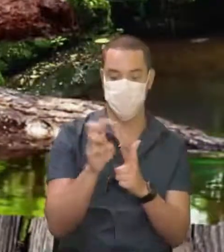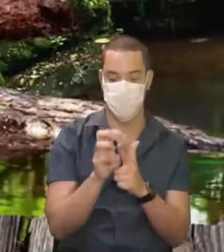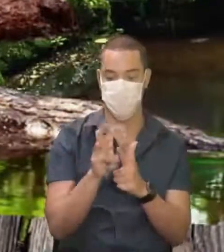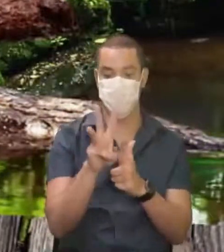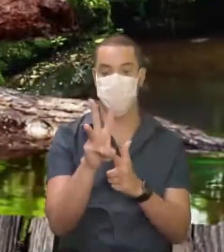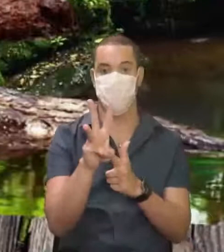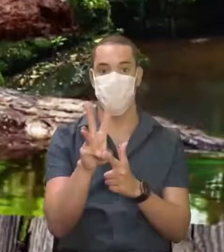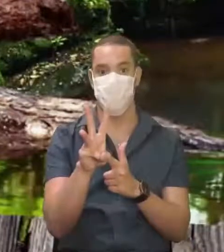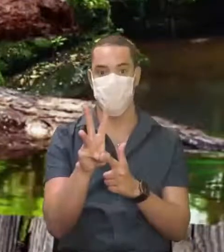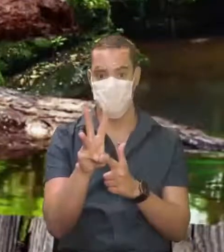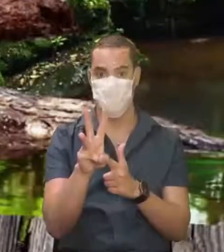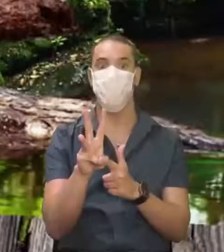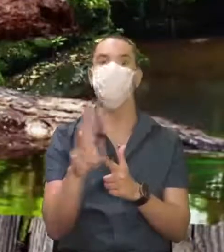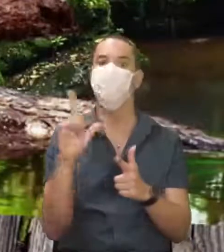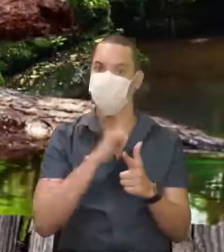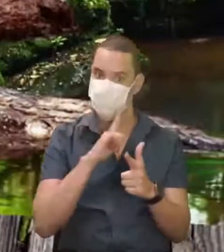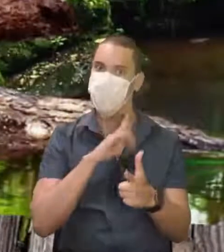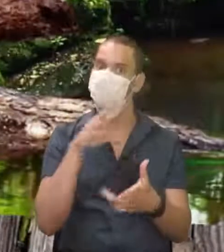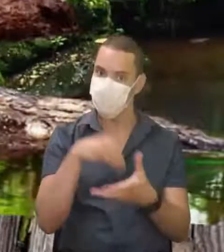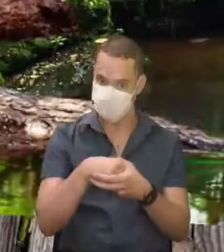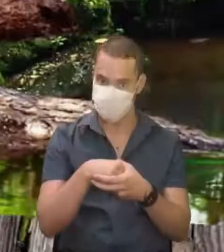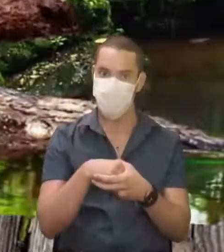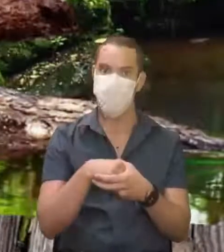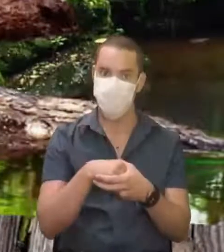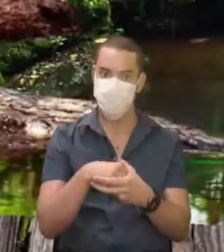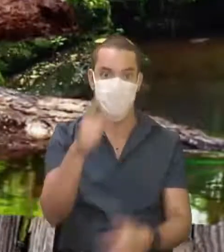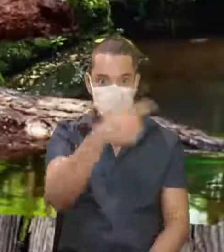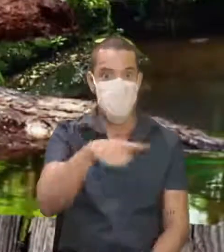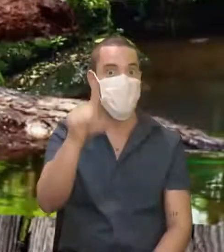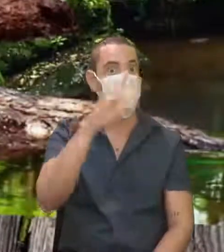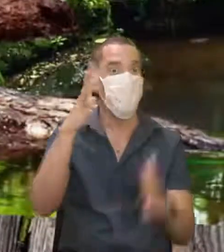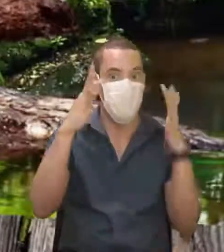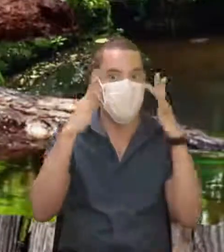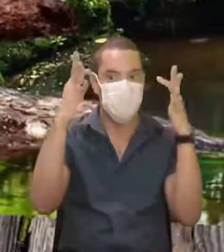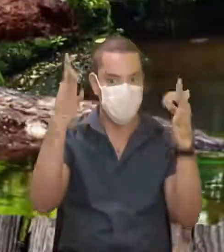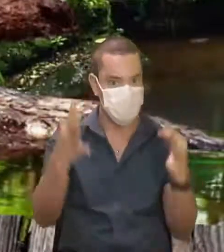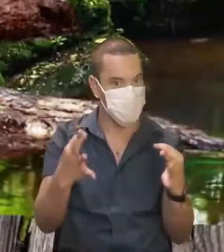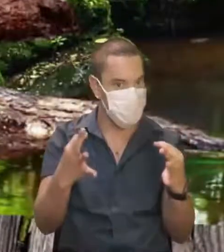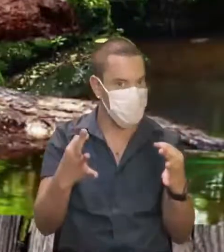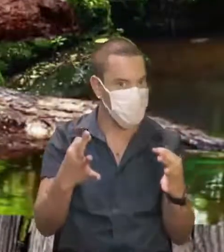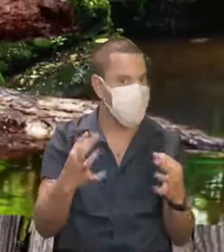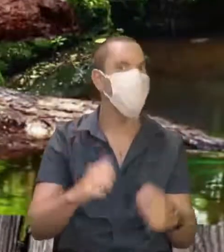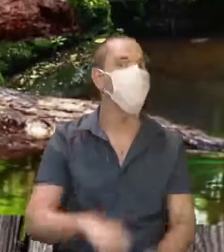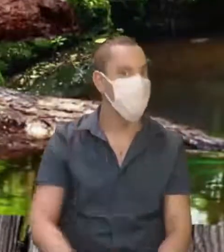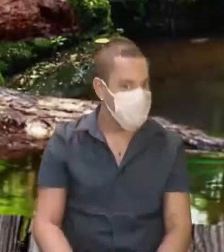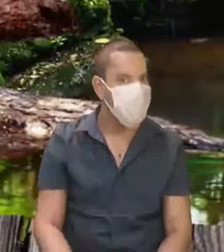2, prófase 3. Estou te pegando, né? Para ver se você está prestando atenção.